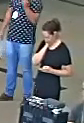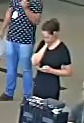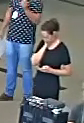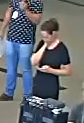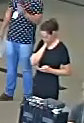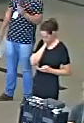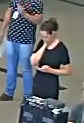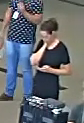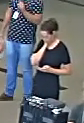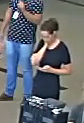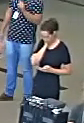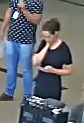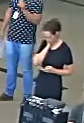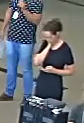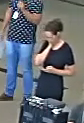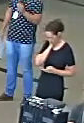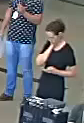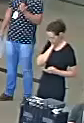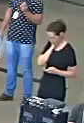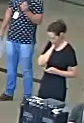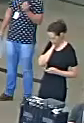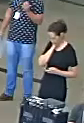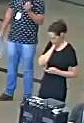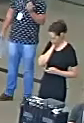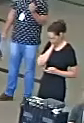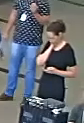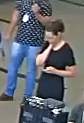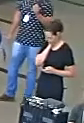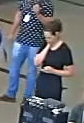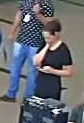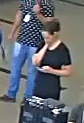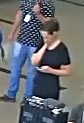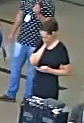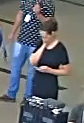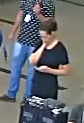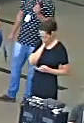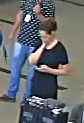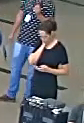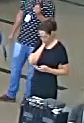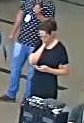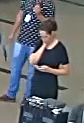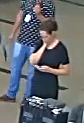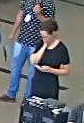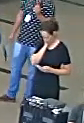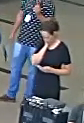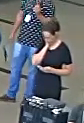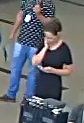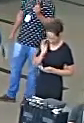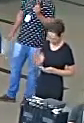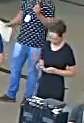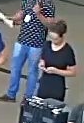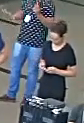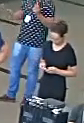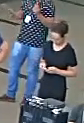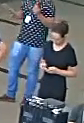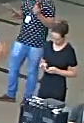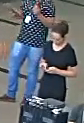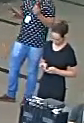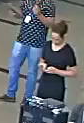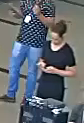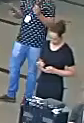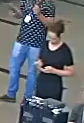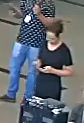falei lá quase um ano atrás lá na casa dos Direitos Humanos né que a gente teve aquele movimento né